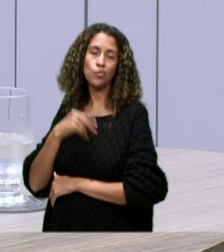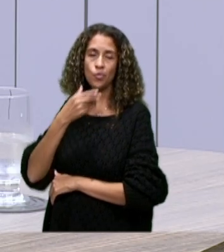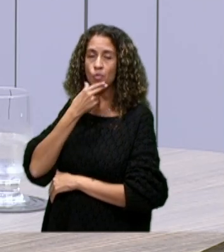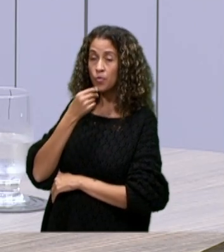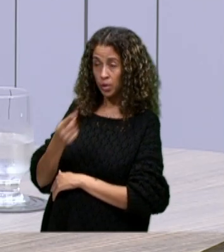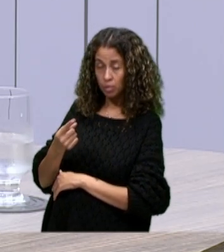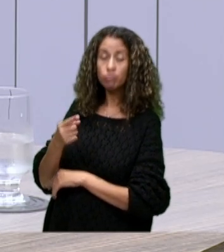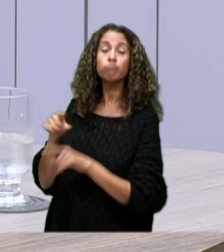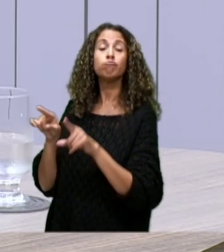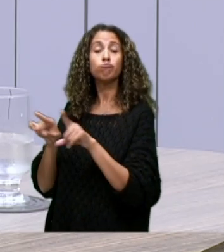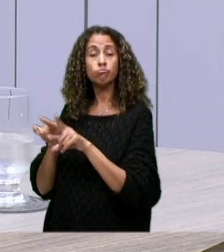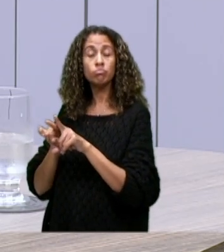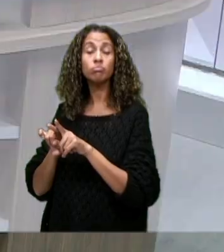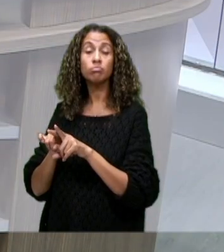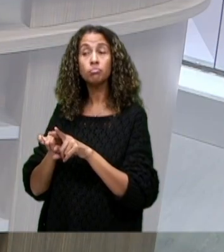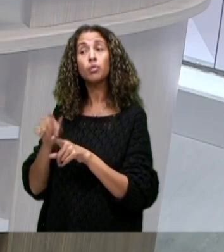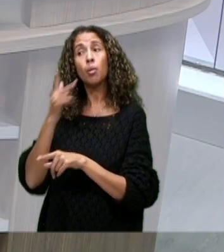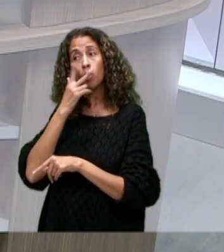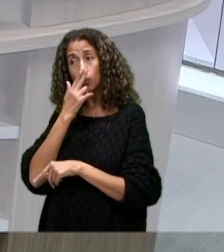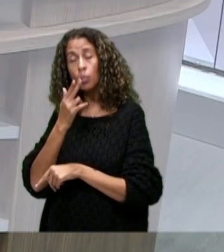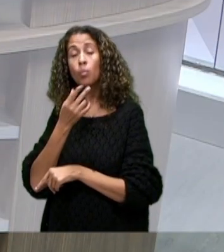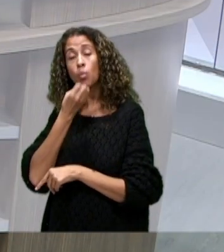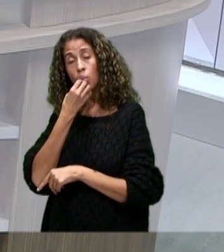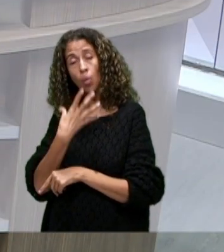legal, né? Eu acho uma evolução, um